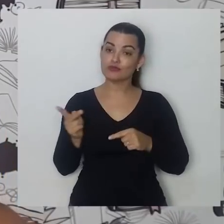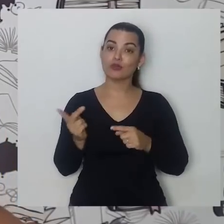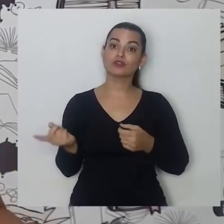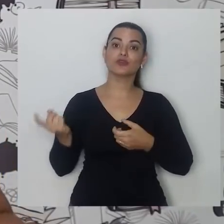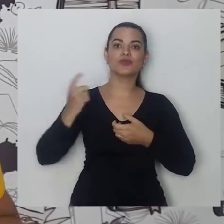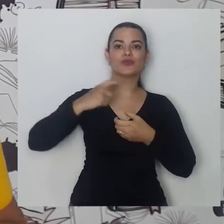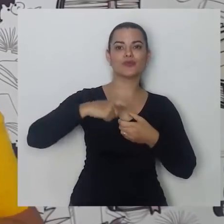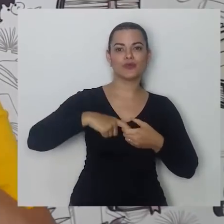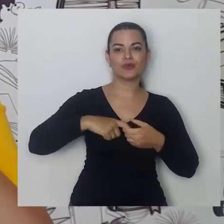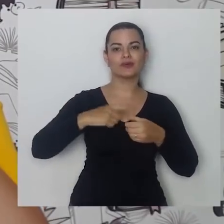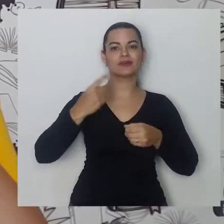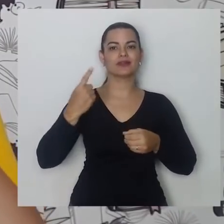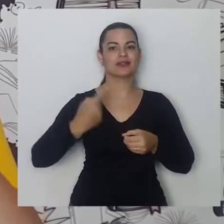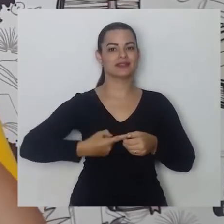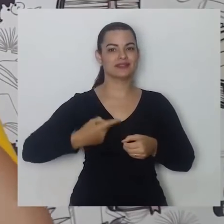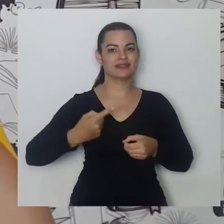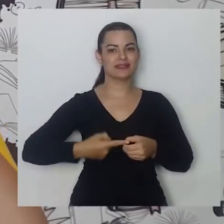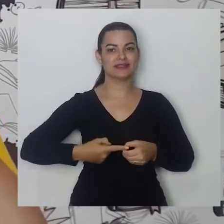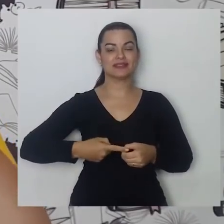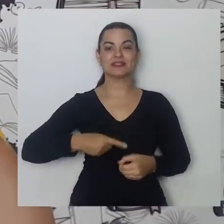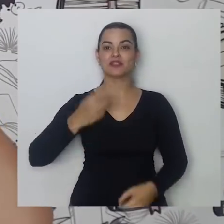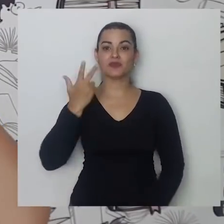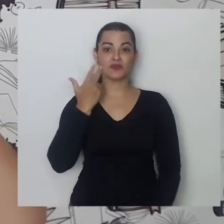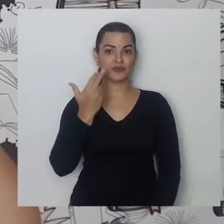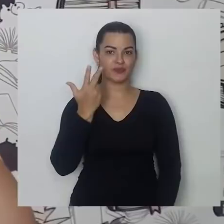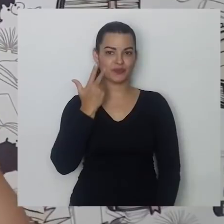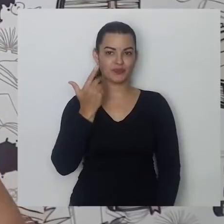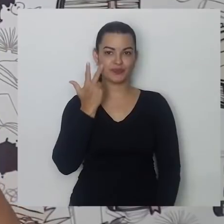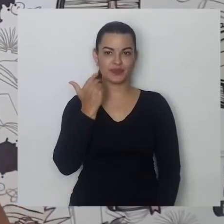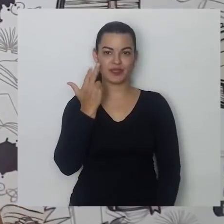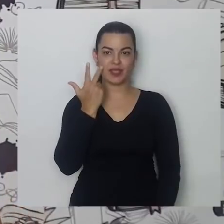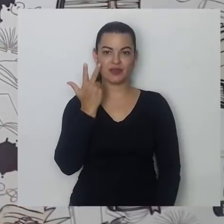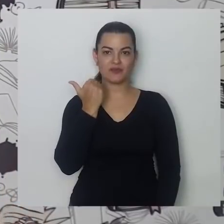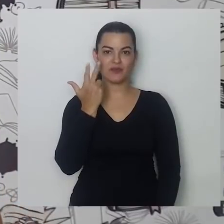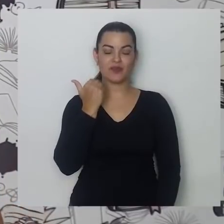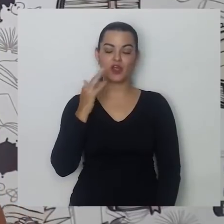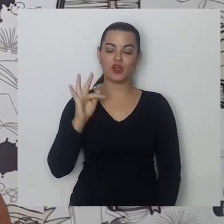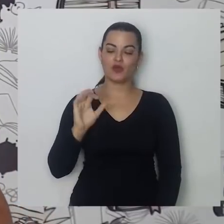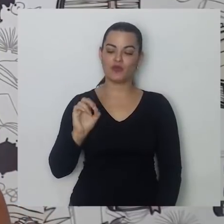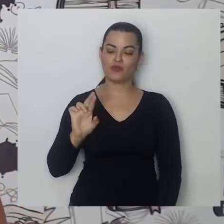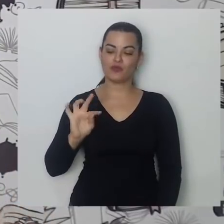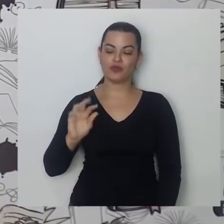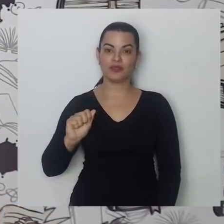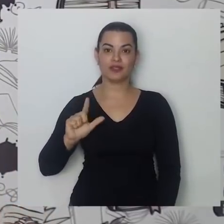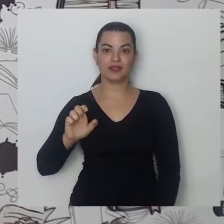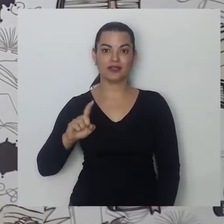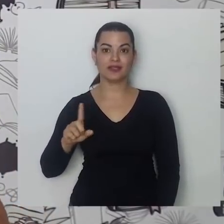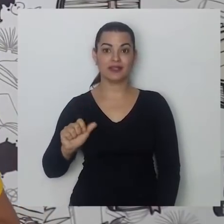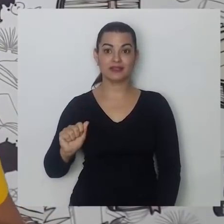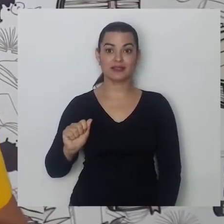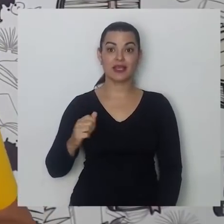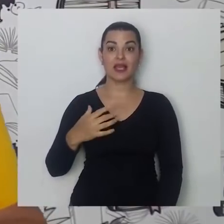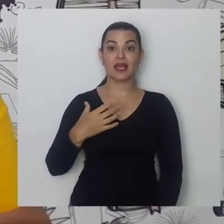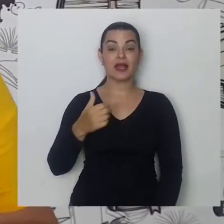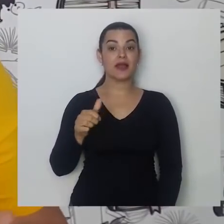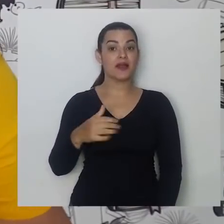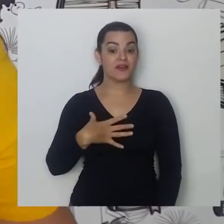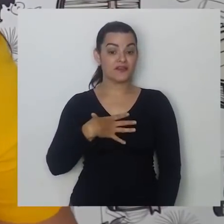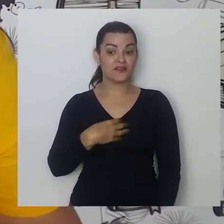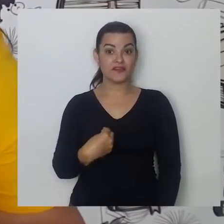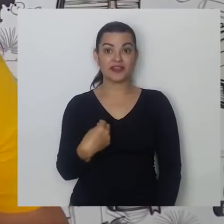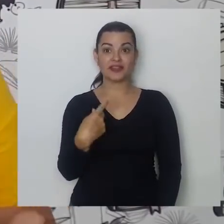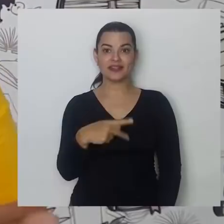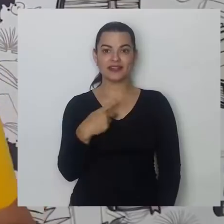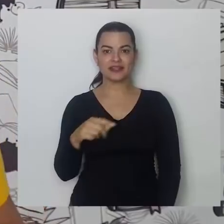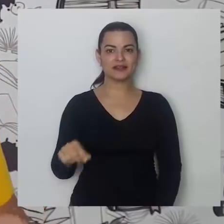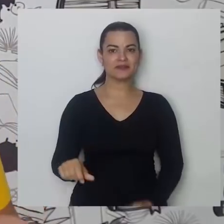retornou com ele para Fortaleza. E logo após o nascimento da primeira filha do casal, ele conseguiu